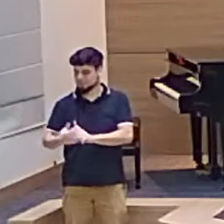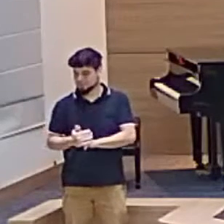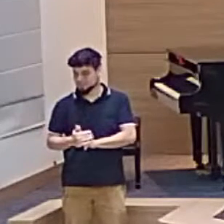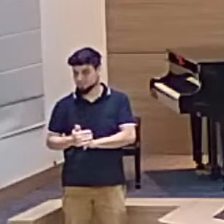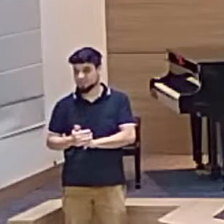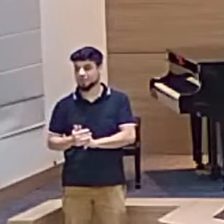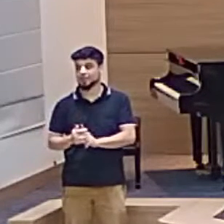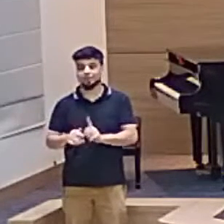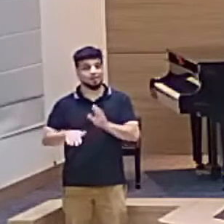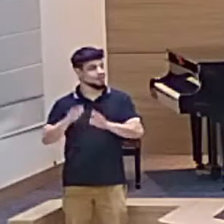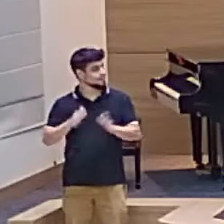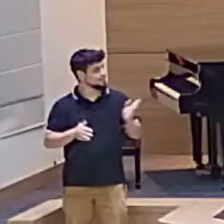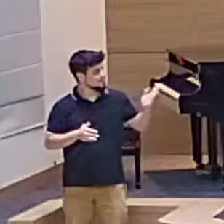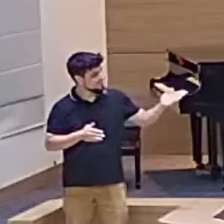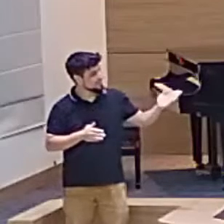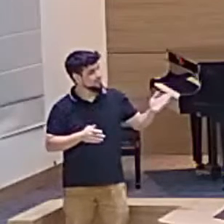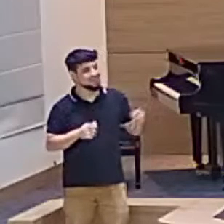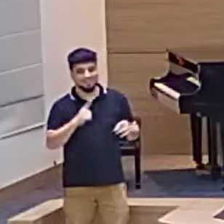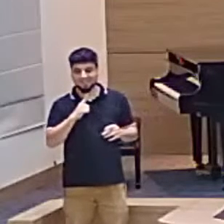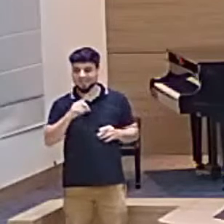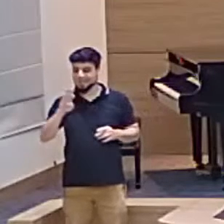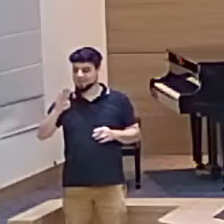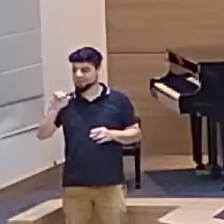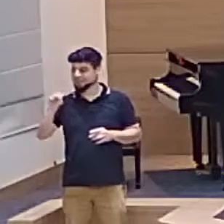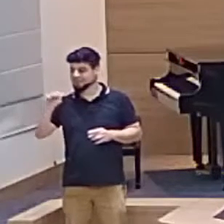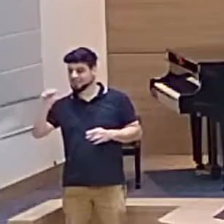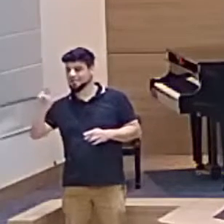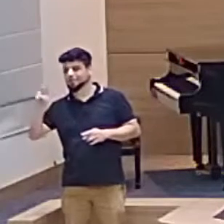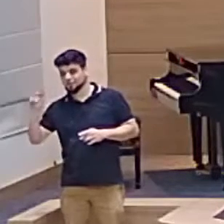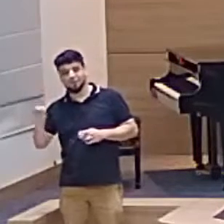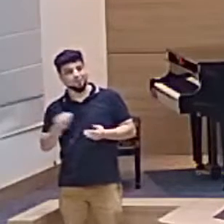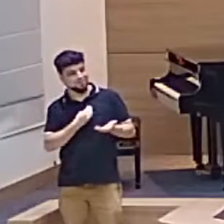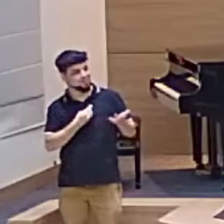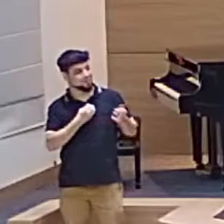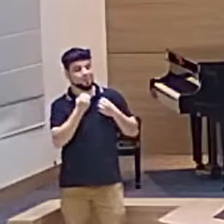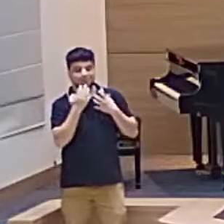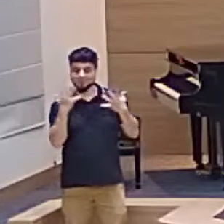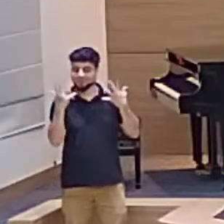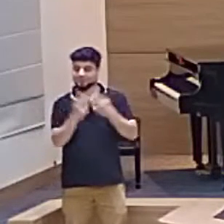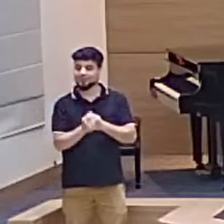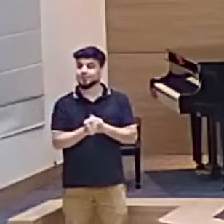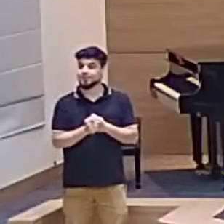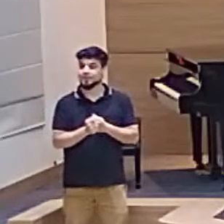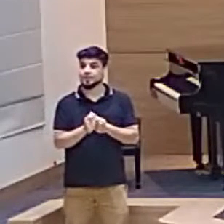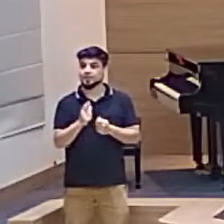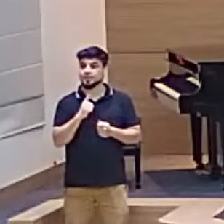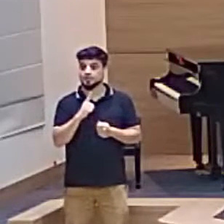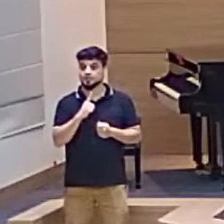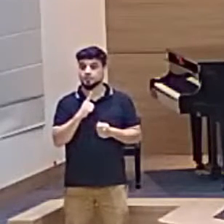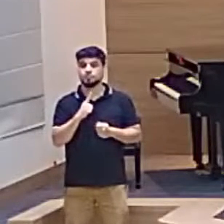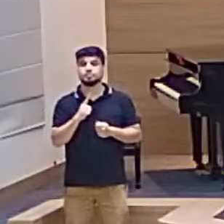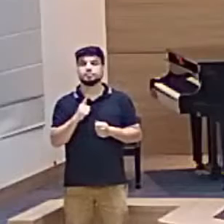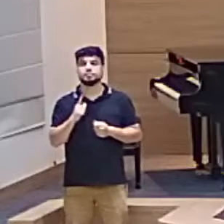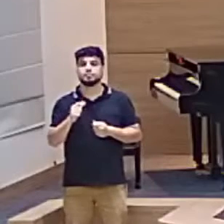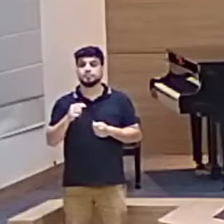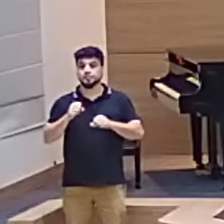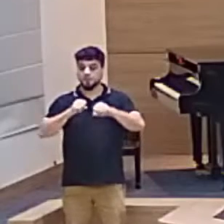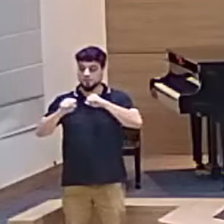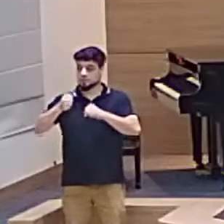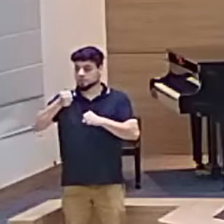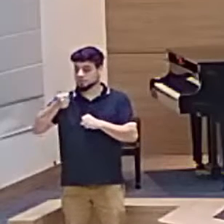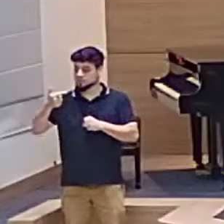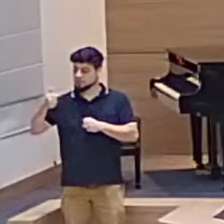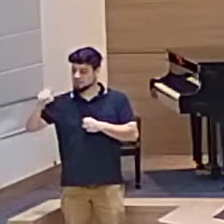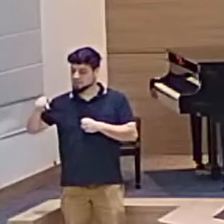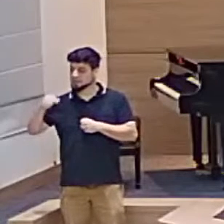né olha que coisa linda Deus prorrogando e abençoando Salmos 127 e diz que o filho é